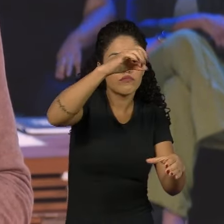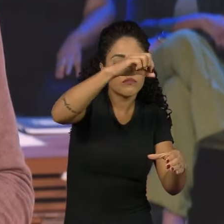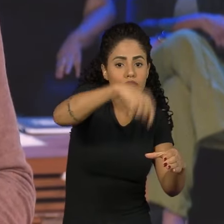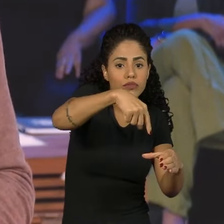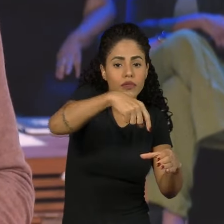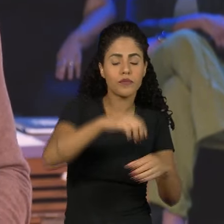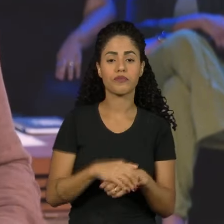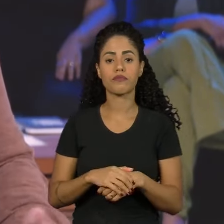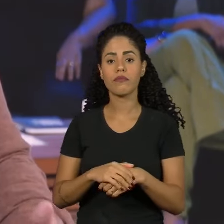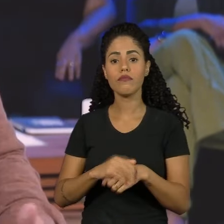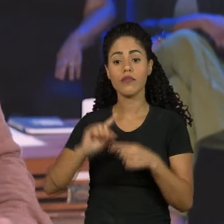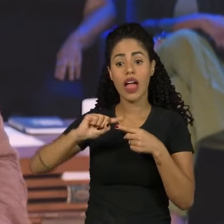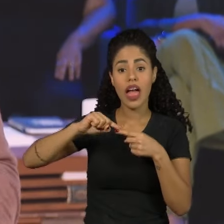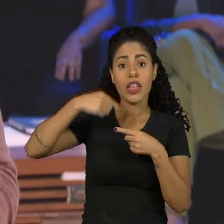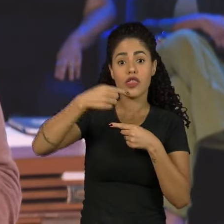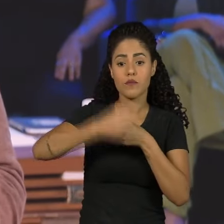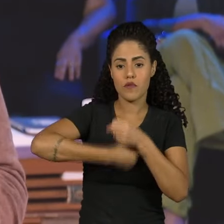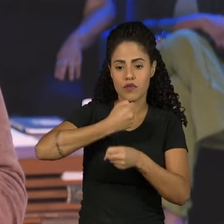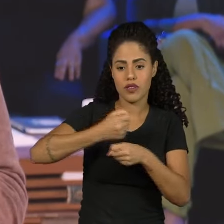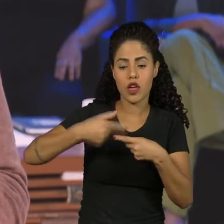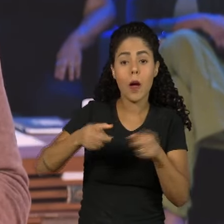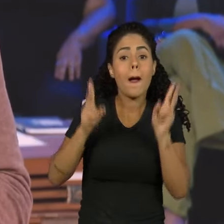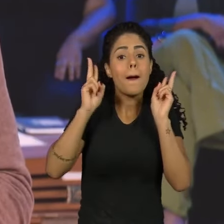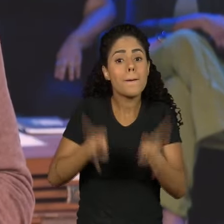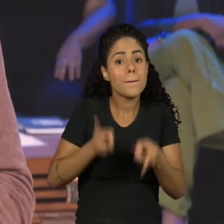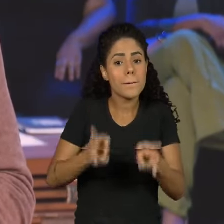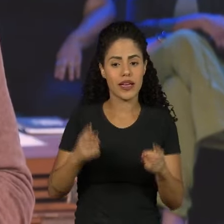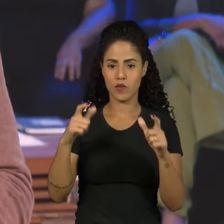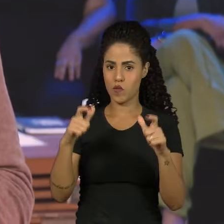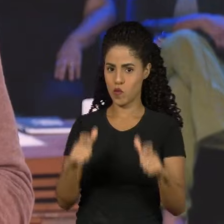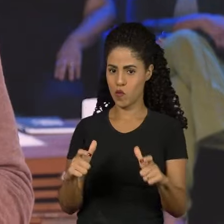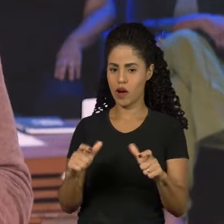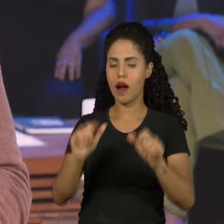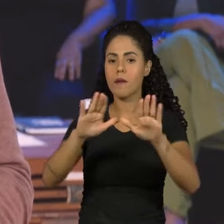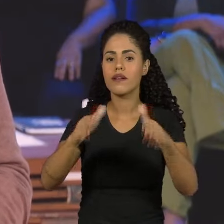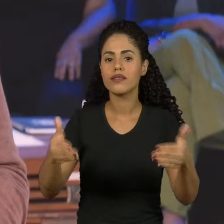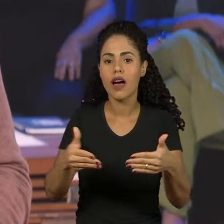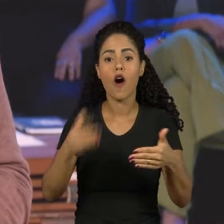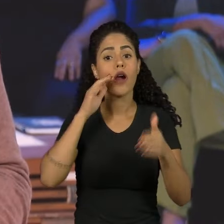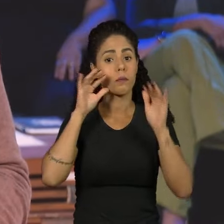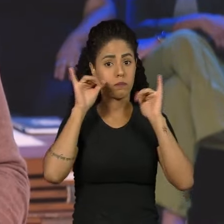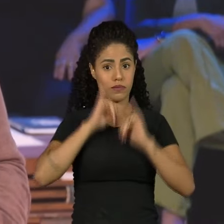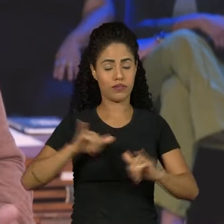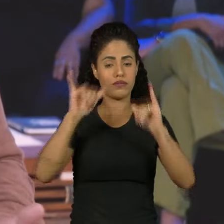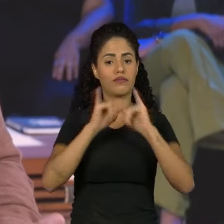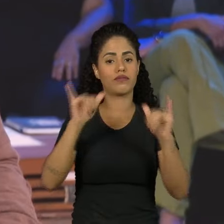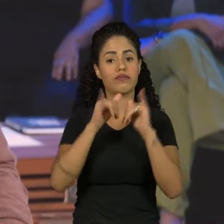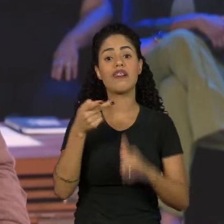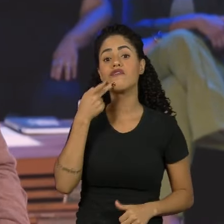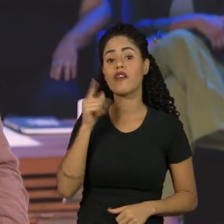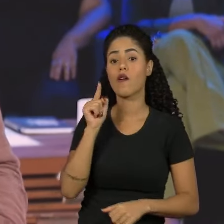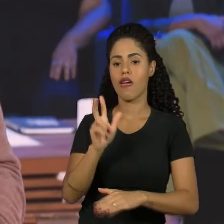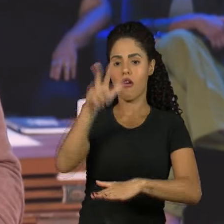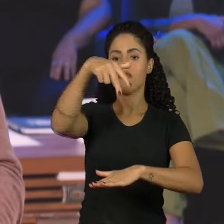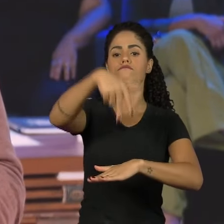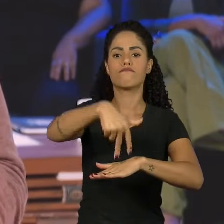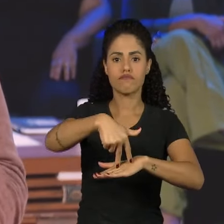7 anos depois, ele voltou a tocar no mesmo lugar. Dessa vez, houve uma publicidade dizendo que ele estaria lá e